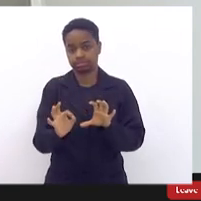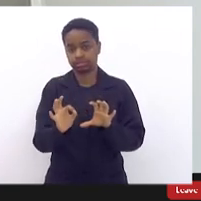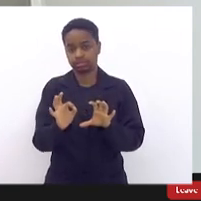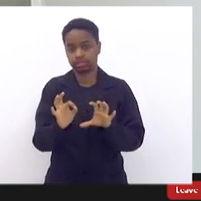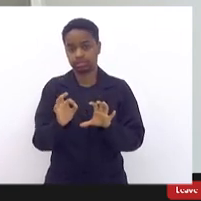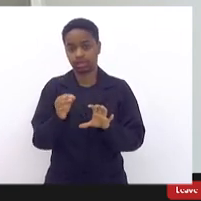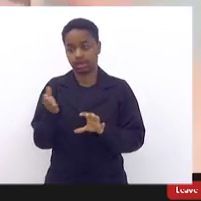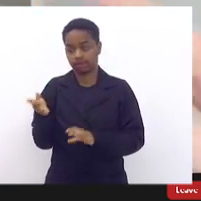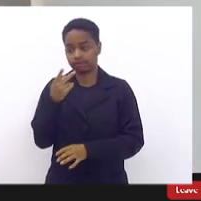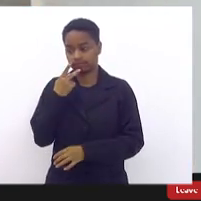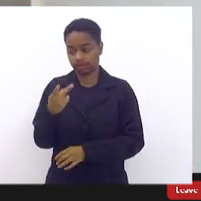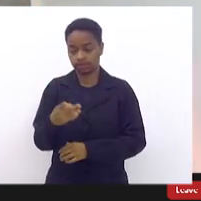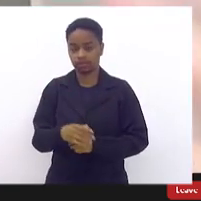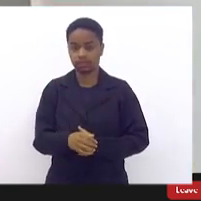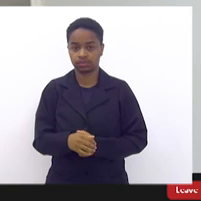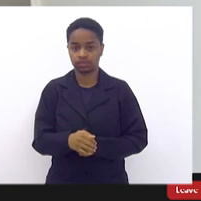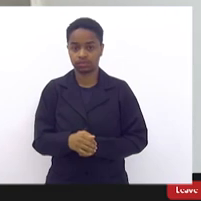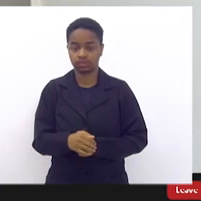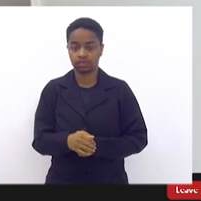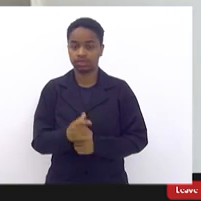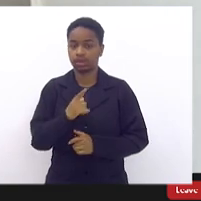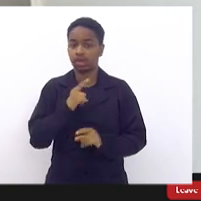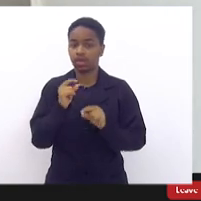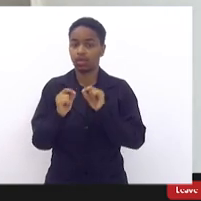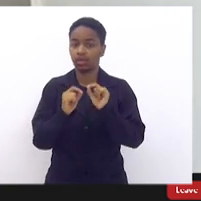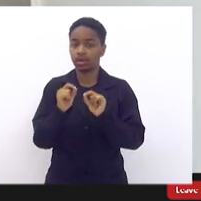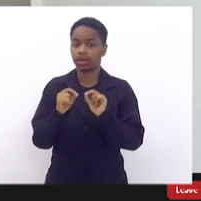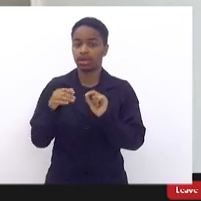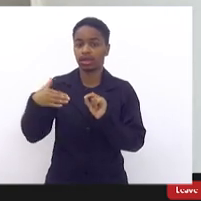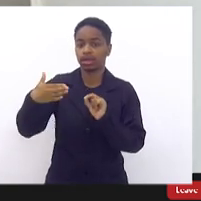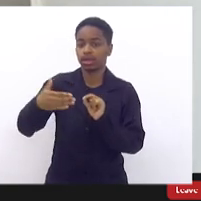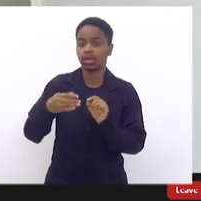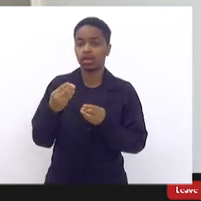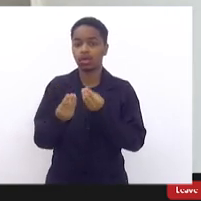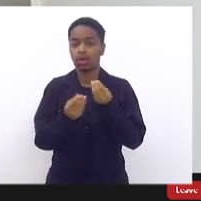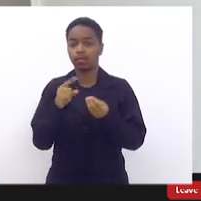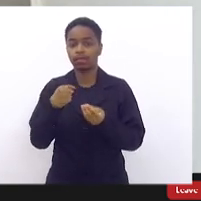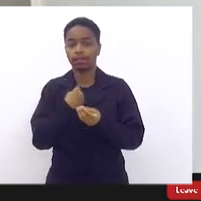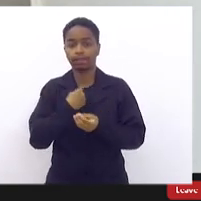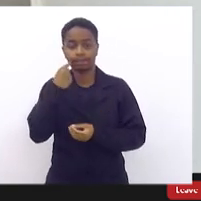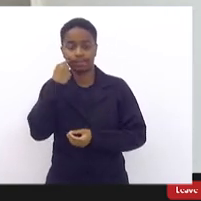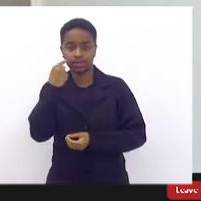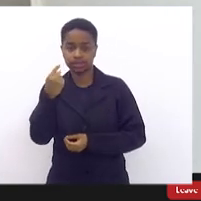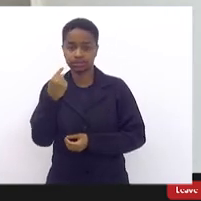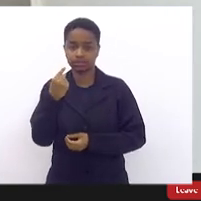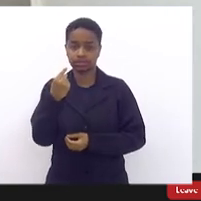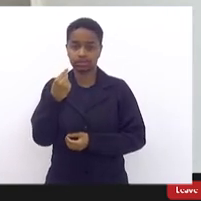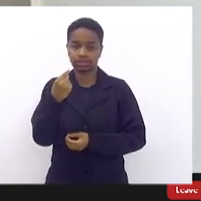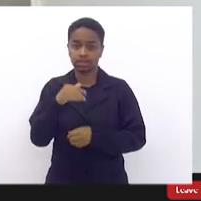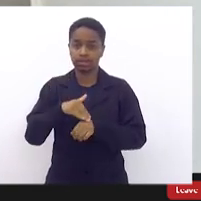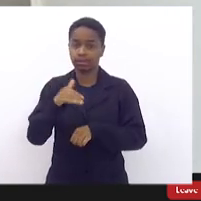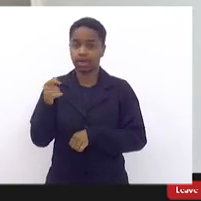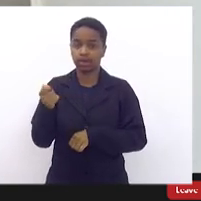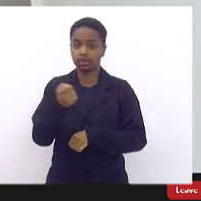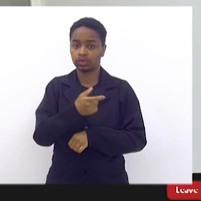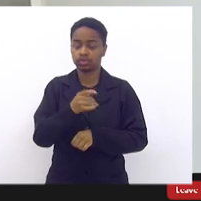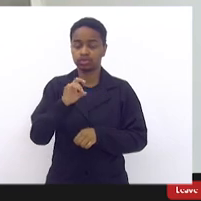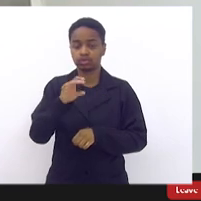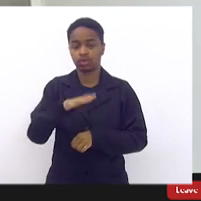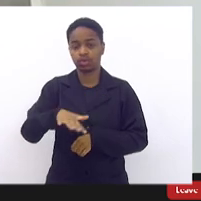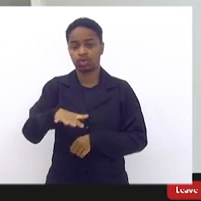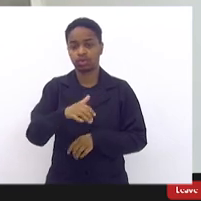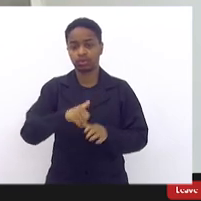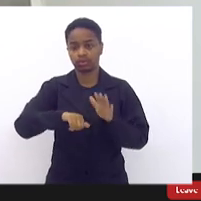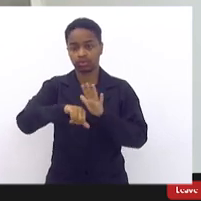que a doutora estava falando, né? De que está para além e o que a gente tem que pensar para muito além da faixa da criminalização. E eu paro